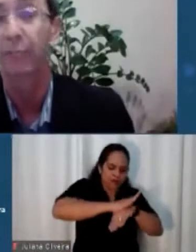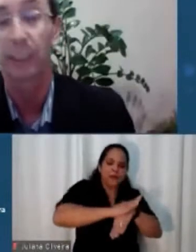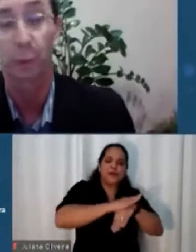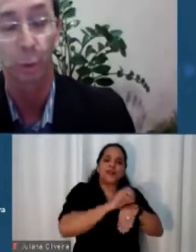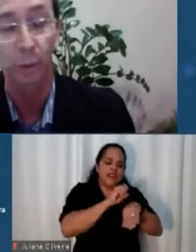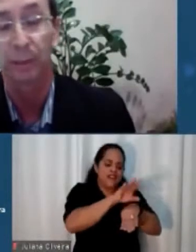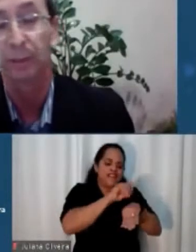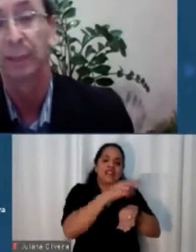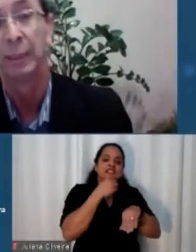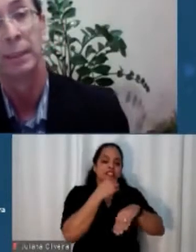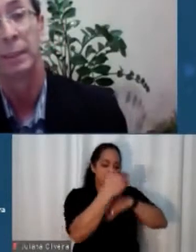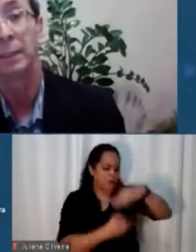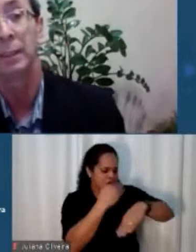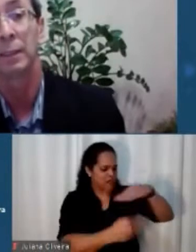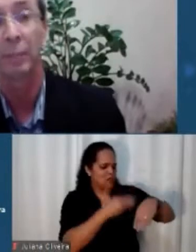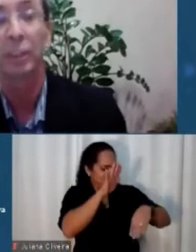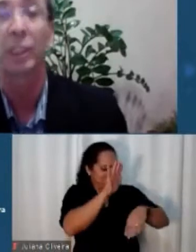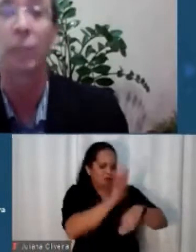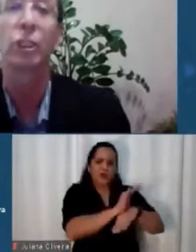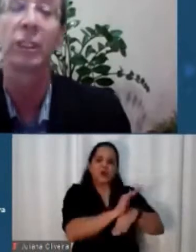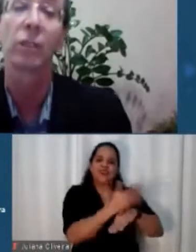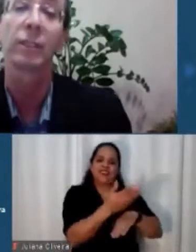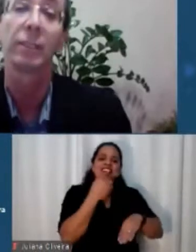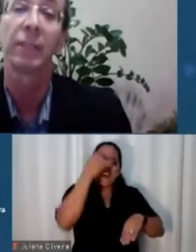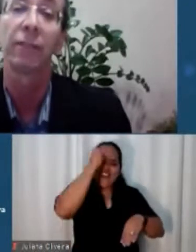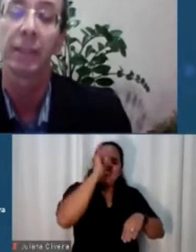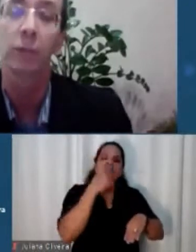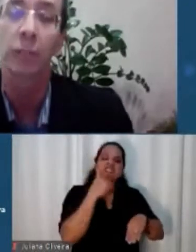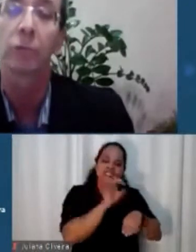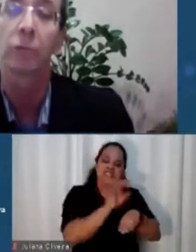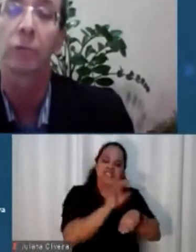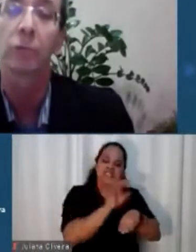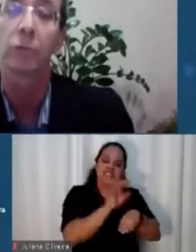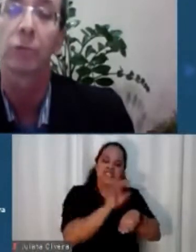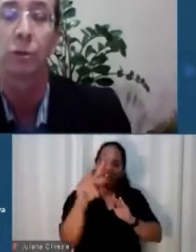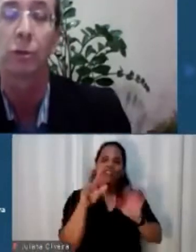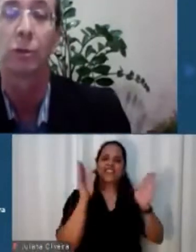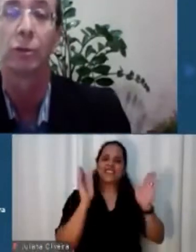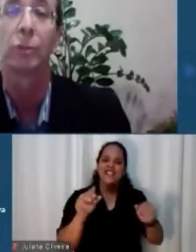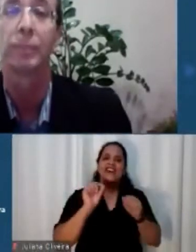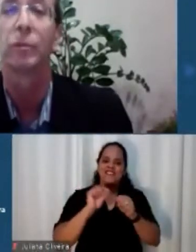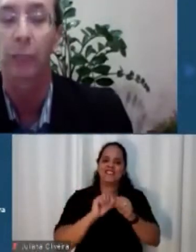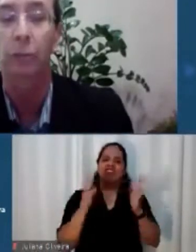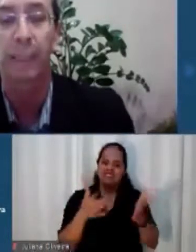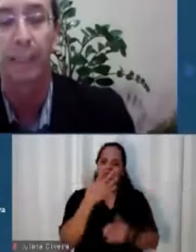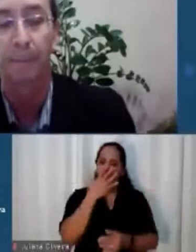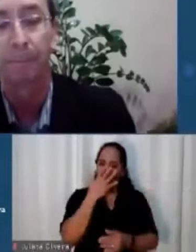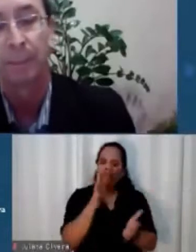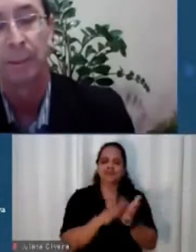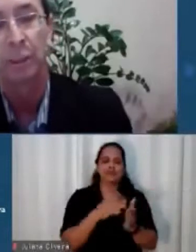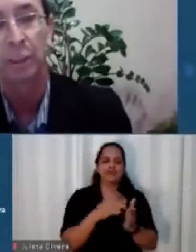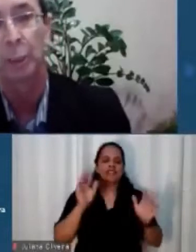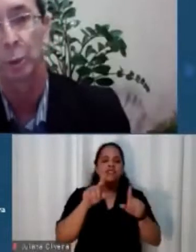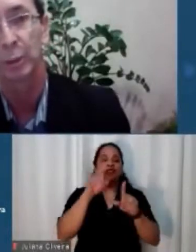fraturas, e também já é rotina nossa também fazer o ácido tranexâmico no pré-hospitalar, que já